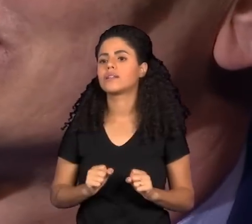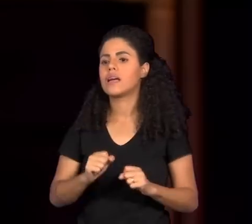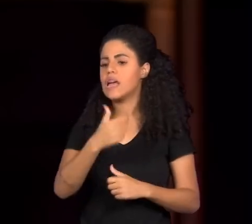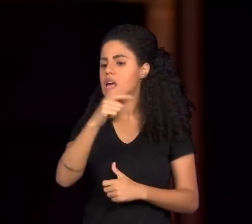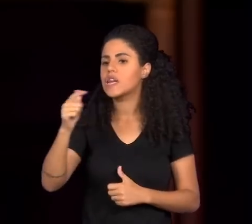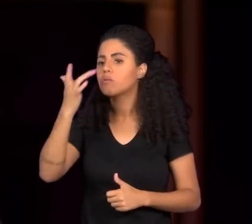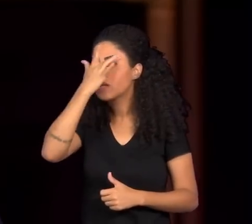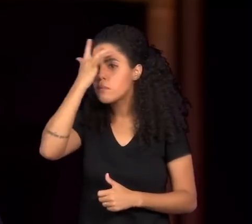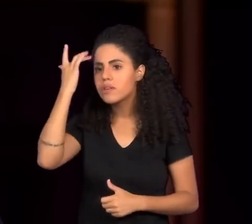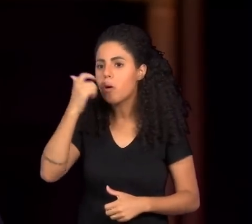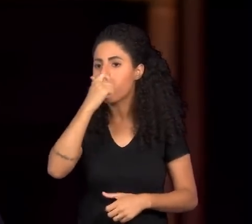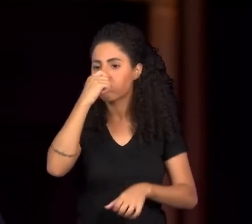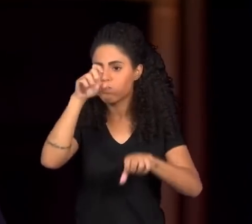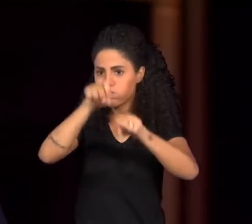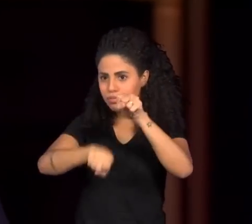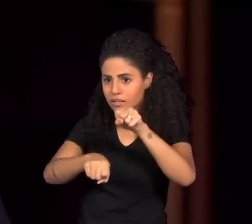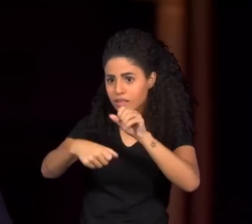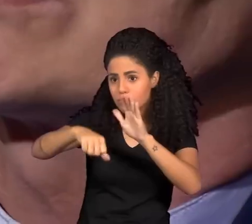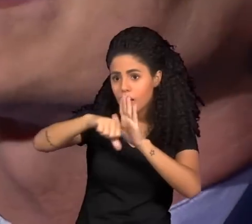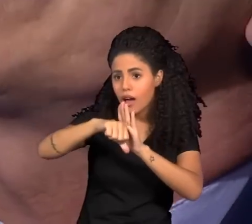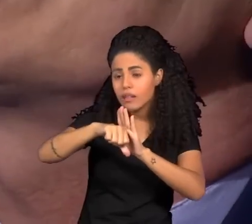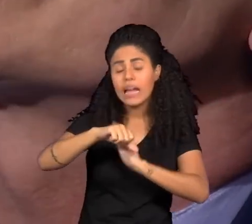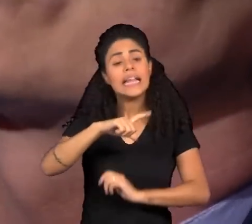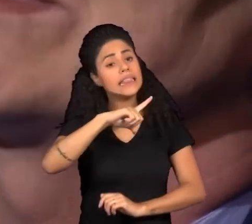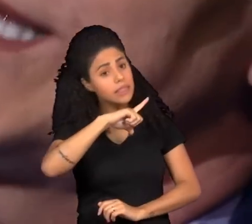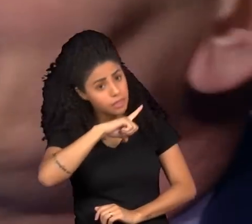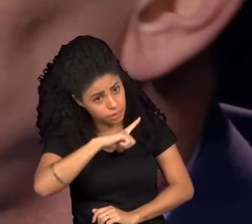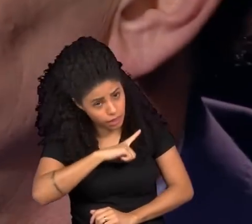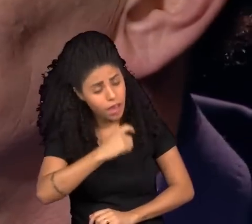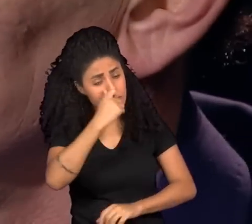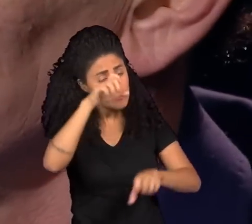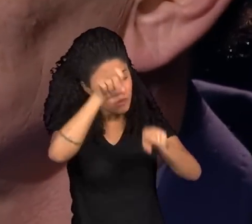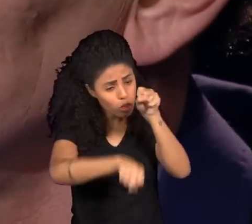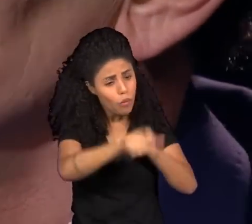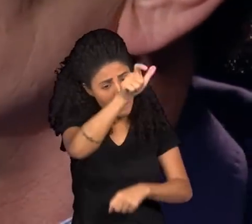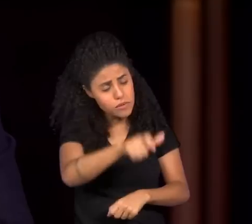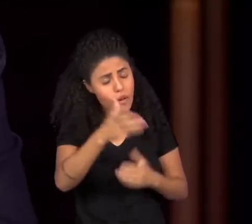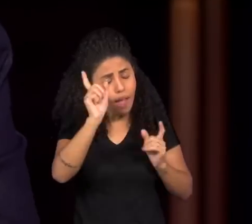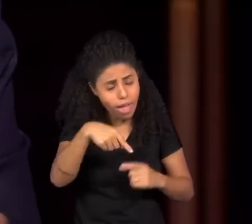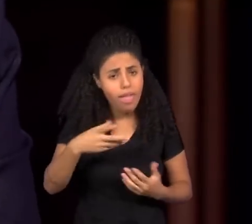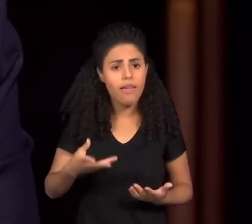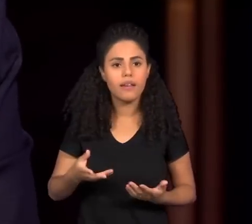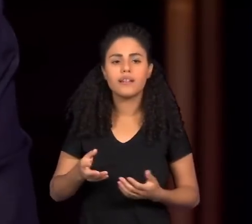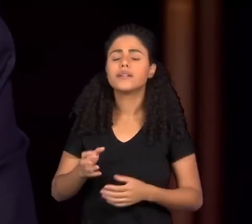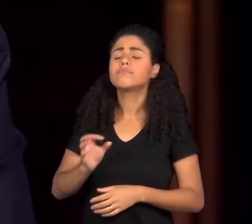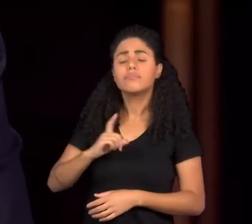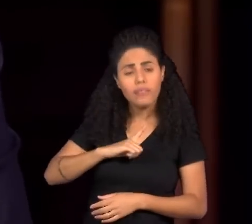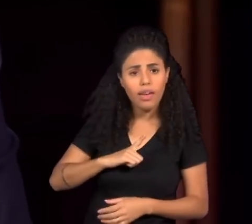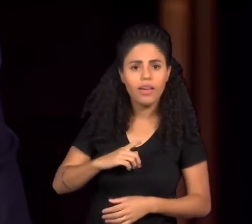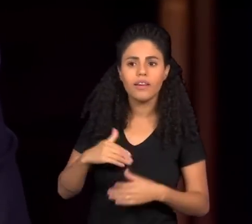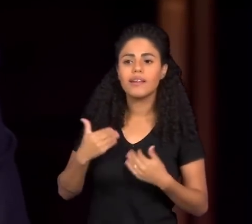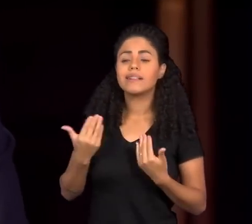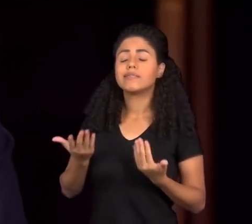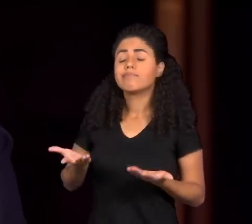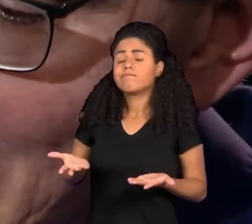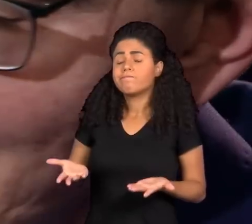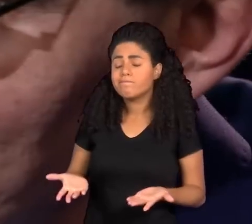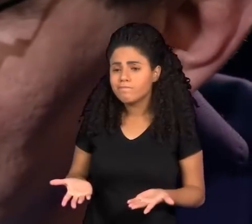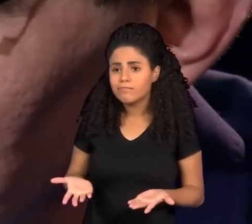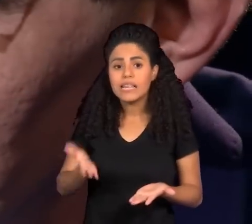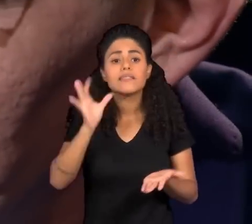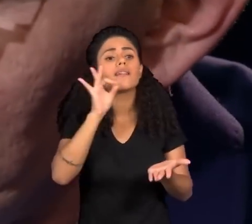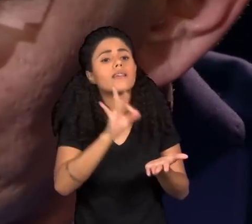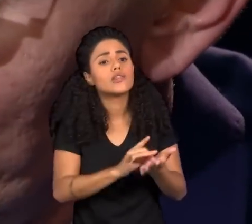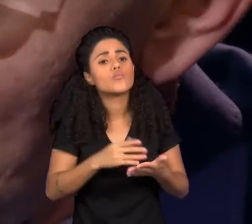Mas existe, padre. Sim, só que nós E trabalhamos com o ideal. E a realidade? Como é que a gente trabalha com ela? A realidade